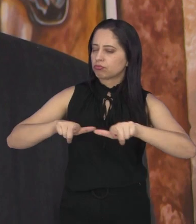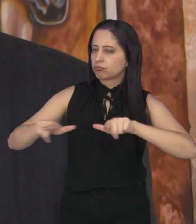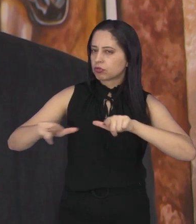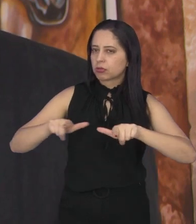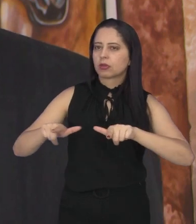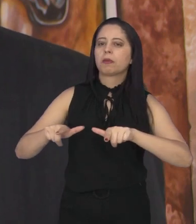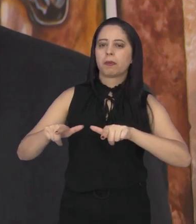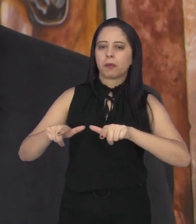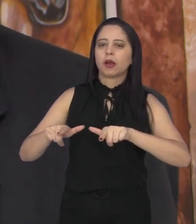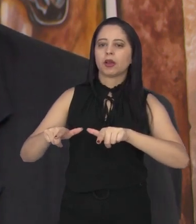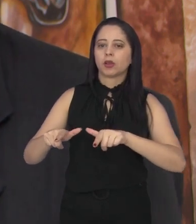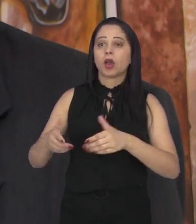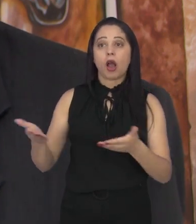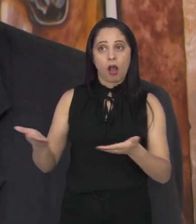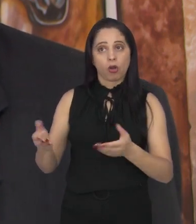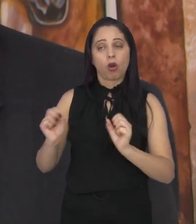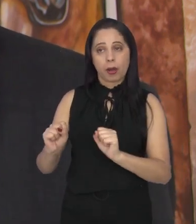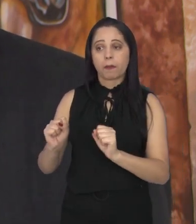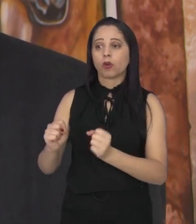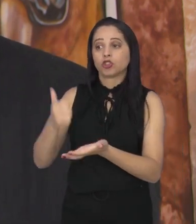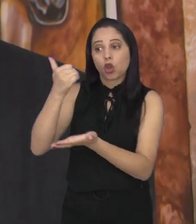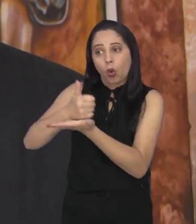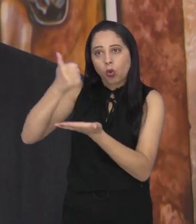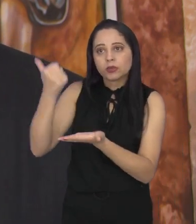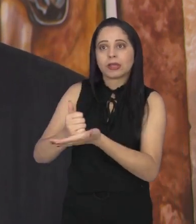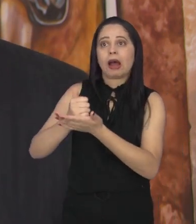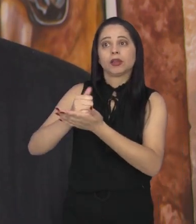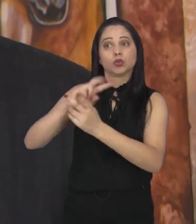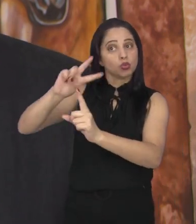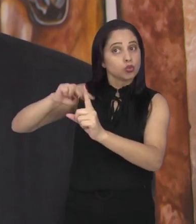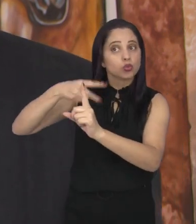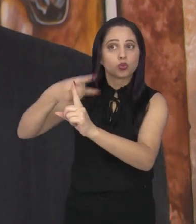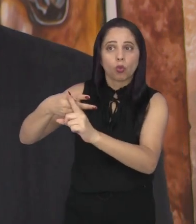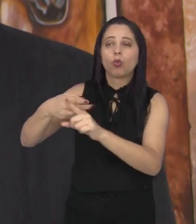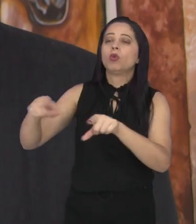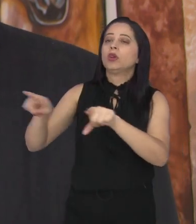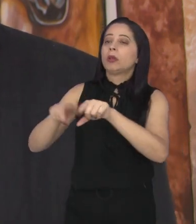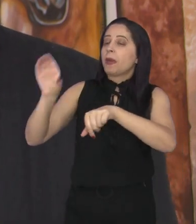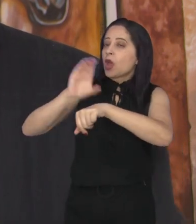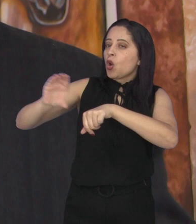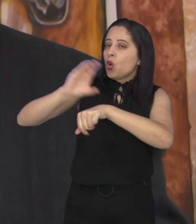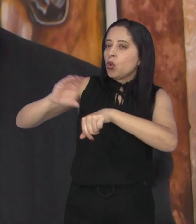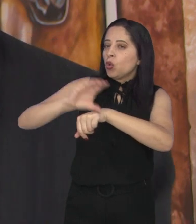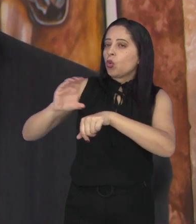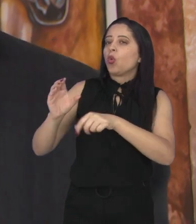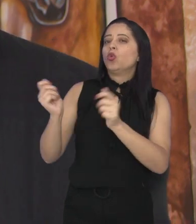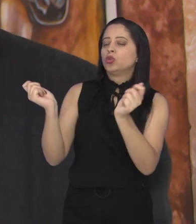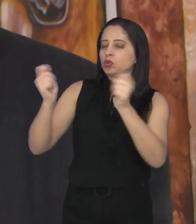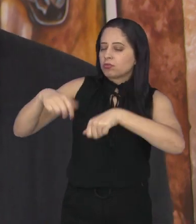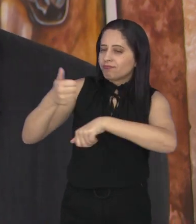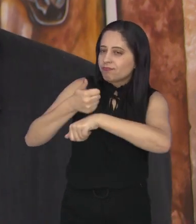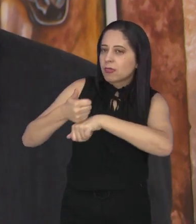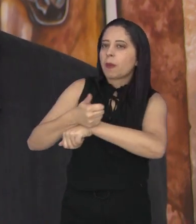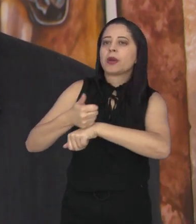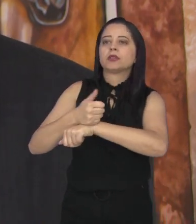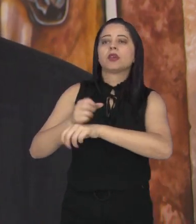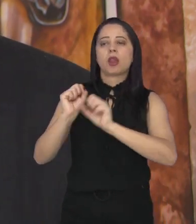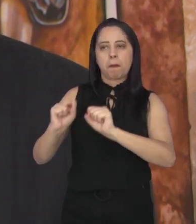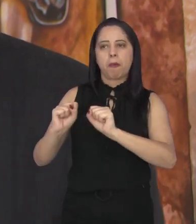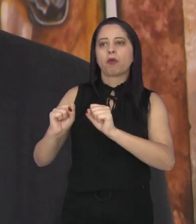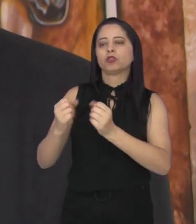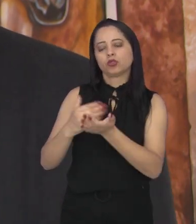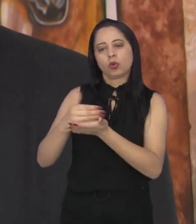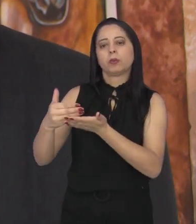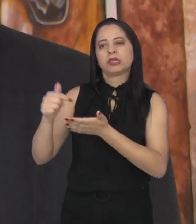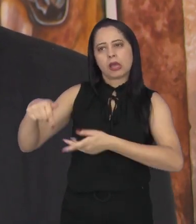de trabalho, né? Hoje você também pode criar mais empregos, fazer com que cursos profissionalizantes destinados a essas